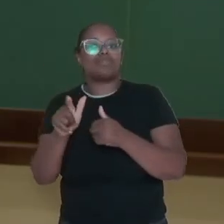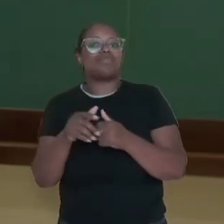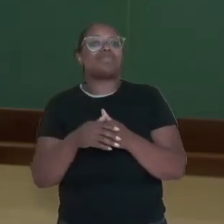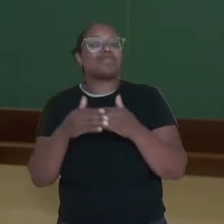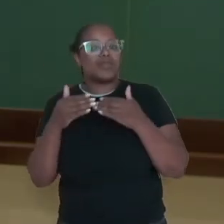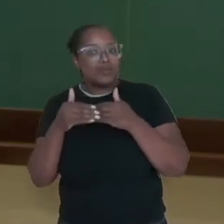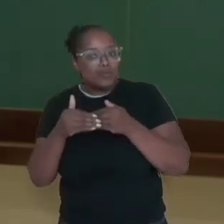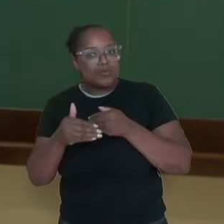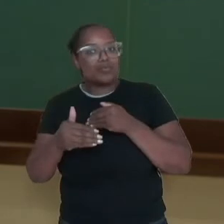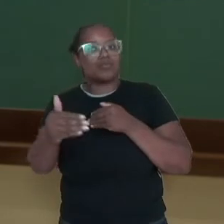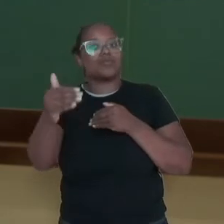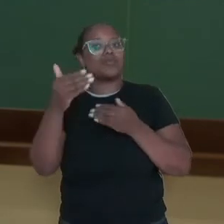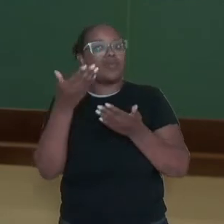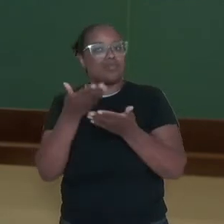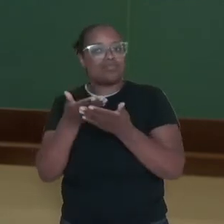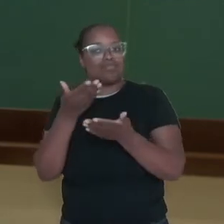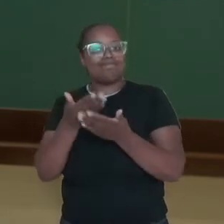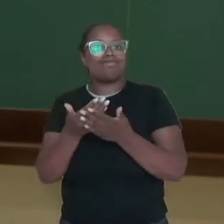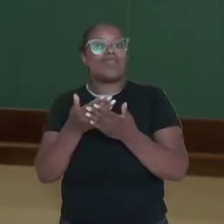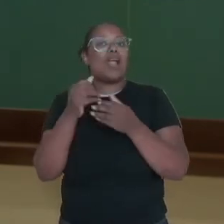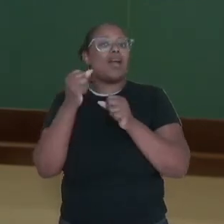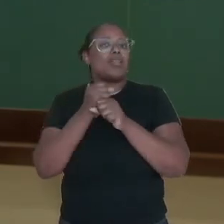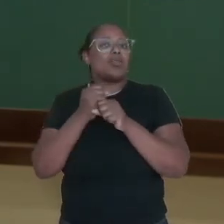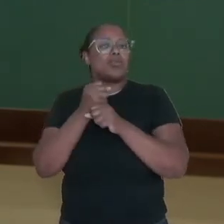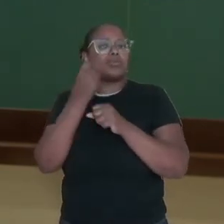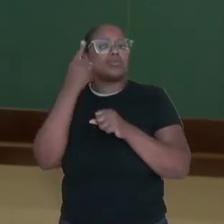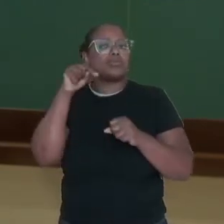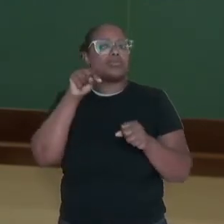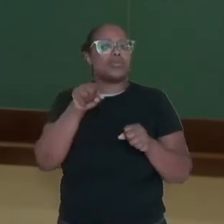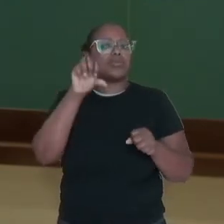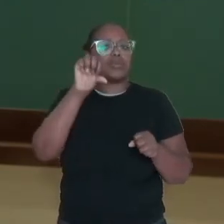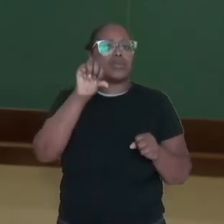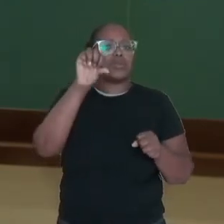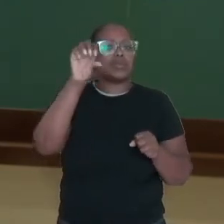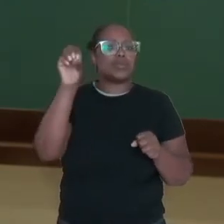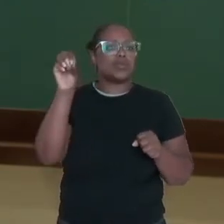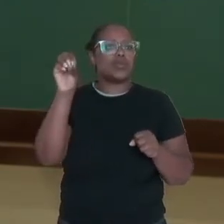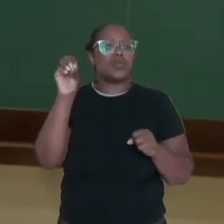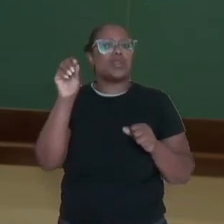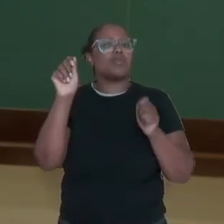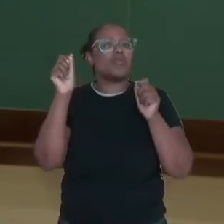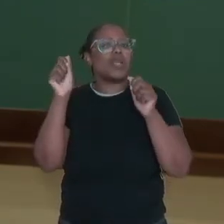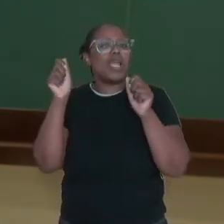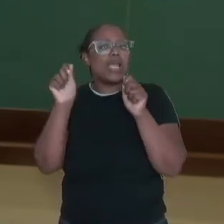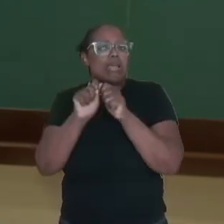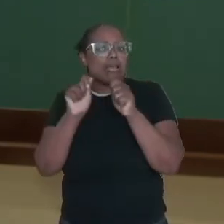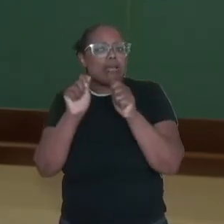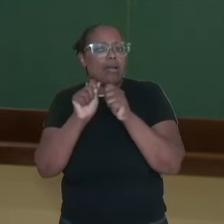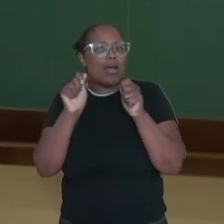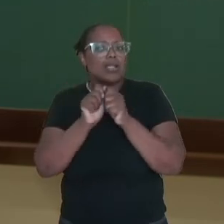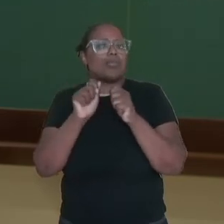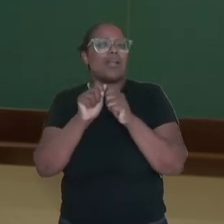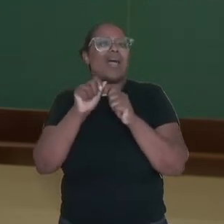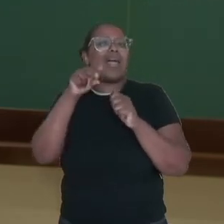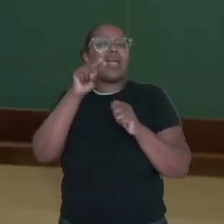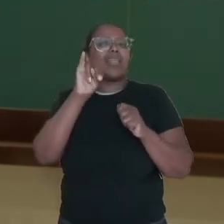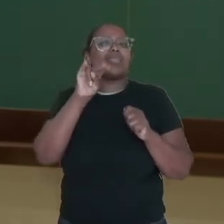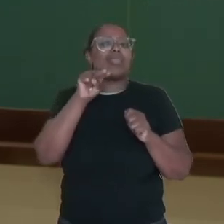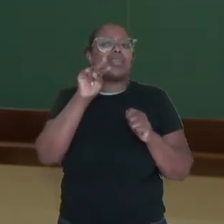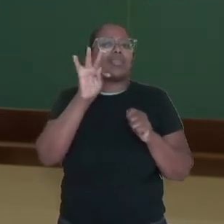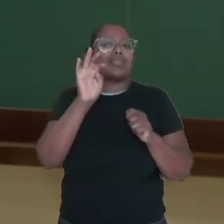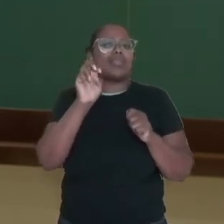olha só. Em 1990, foi criado pela Nintendo World Championship, ou seja,